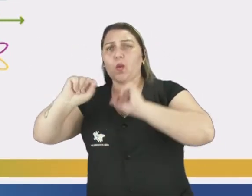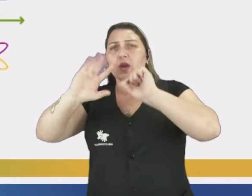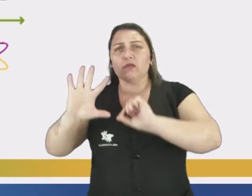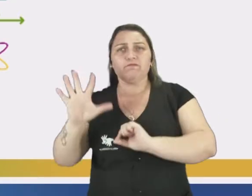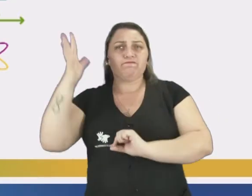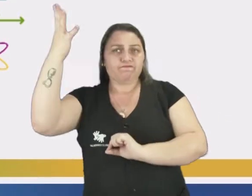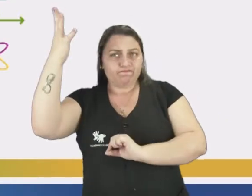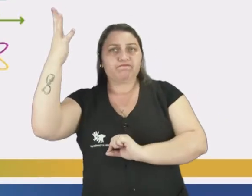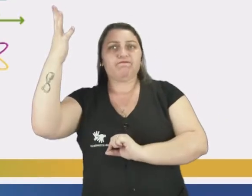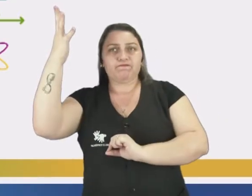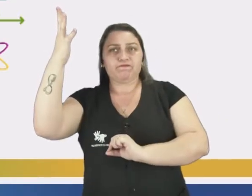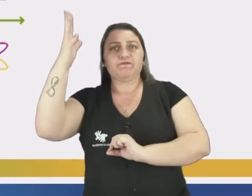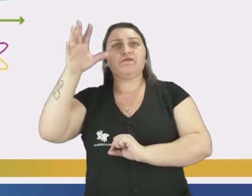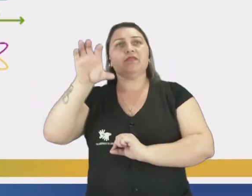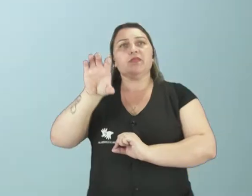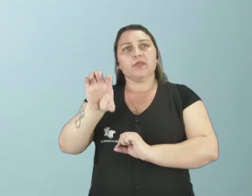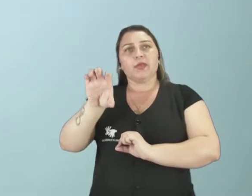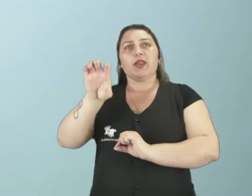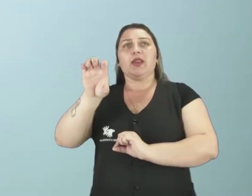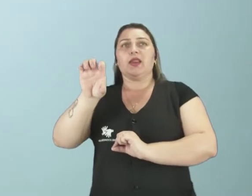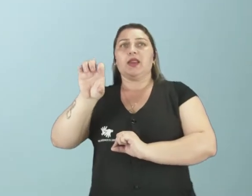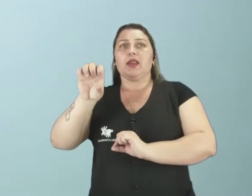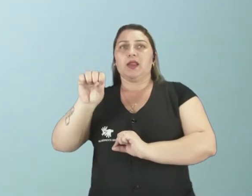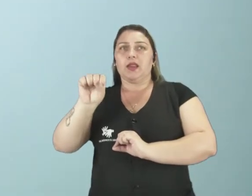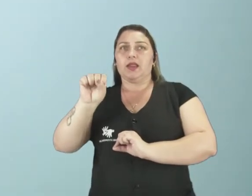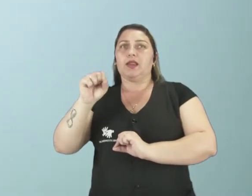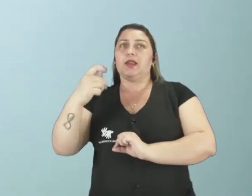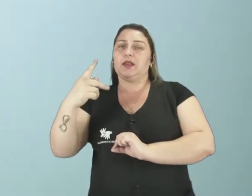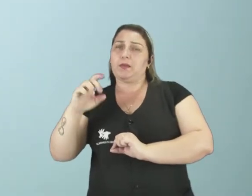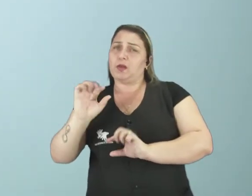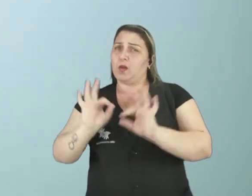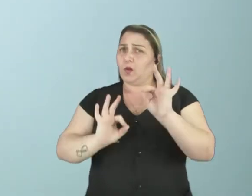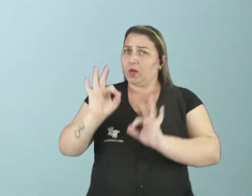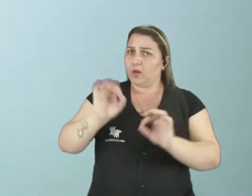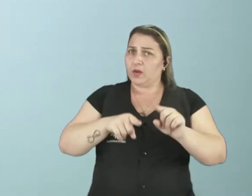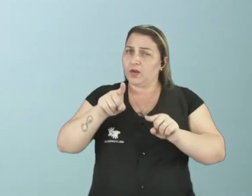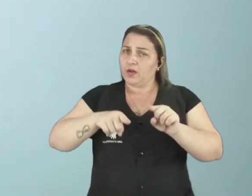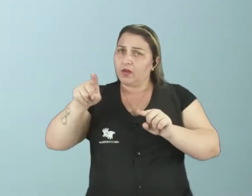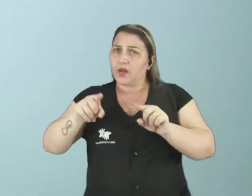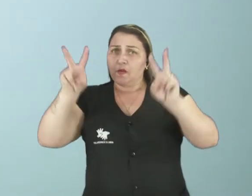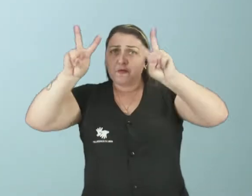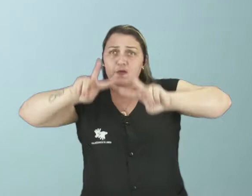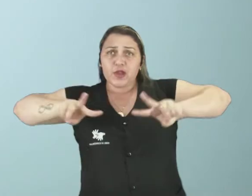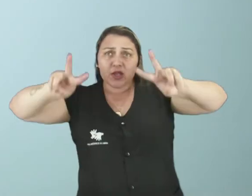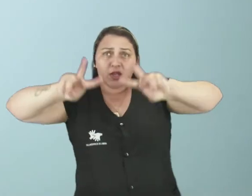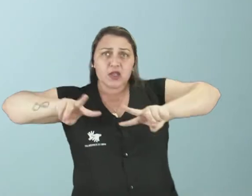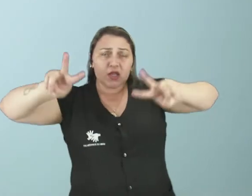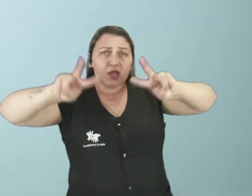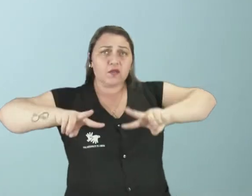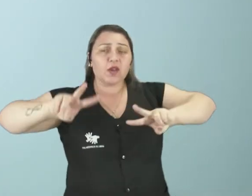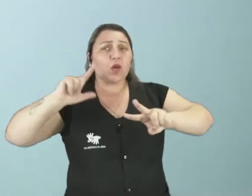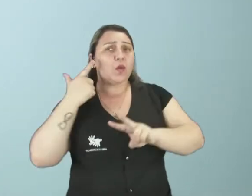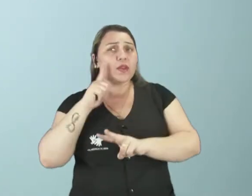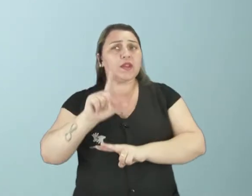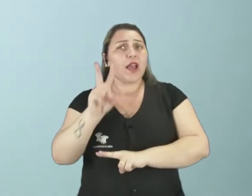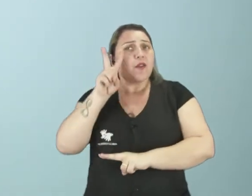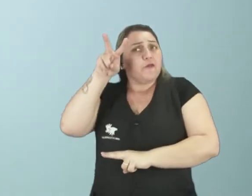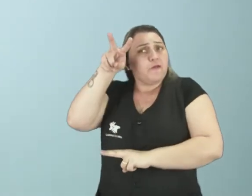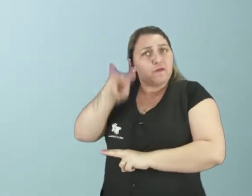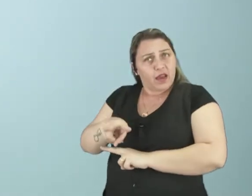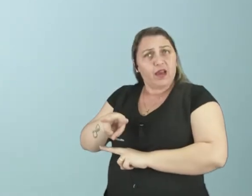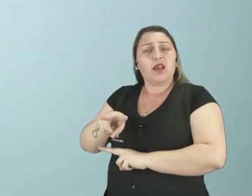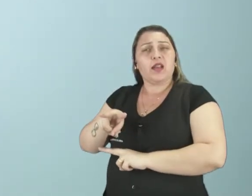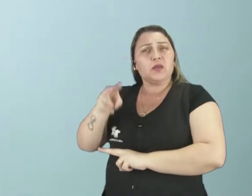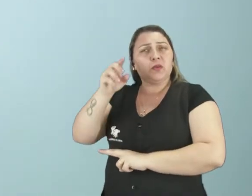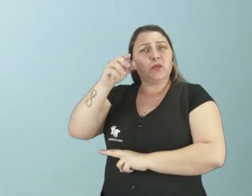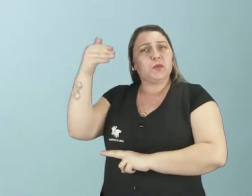acontece? Nesse espectro, com aquela organização, tem uma parte que a gente vai chamar de espectro visível, que é o que a gente consegue enxergar das